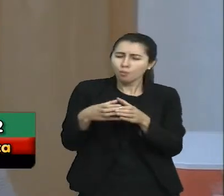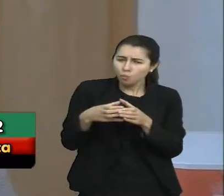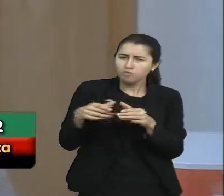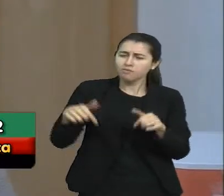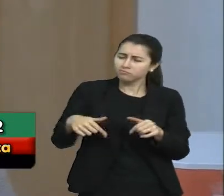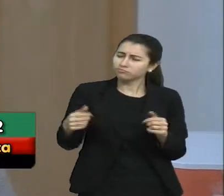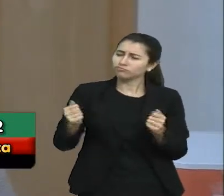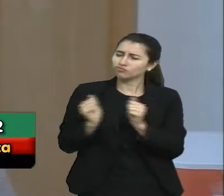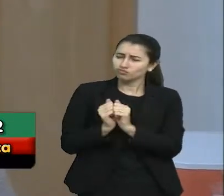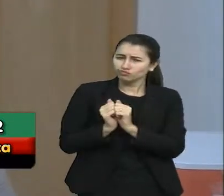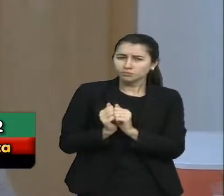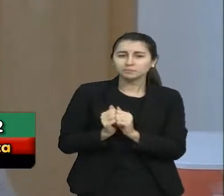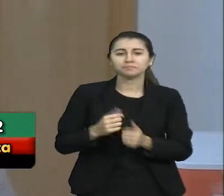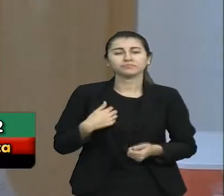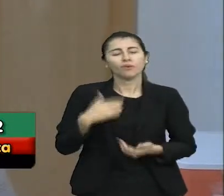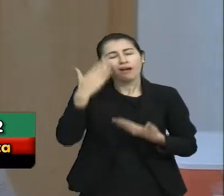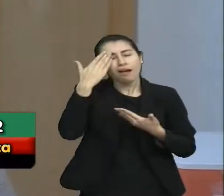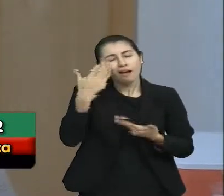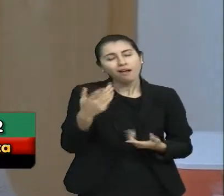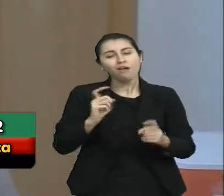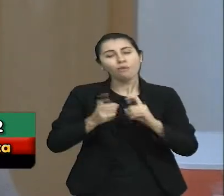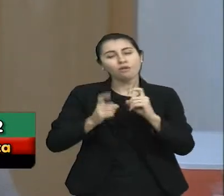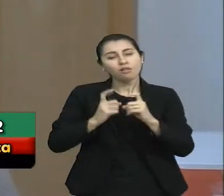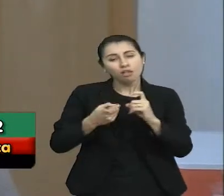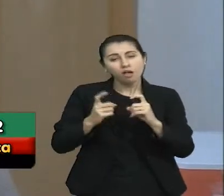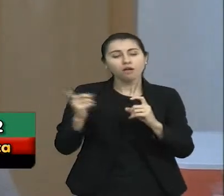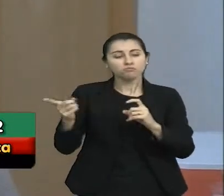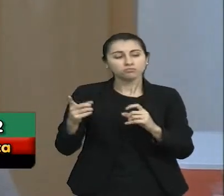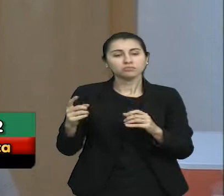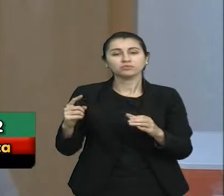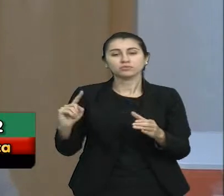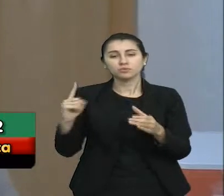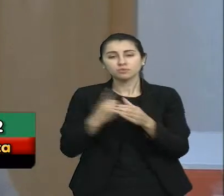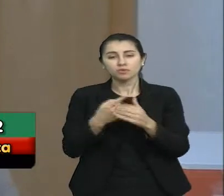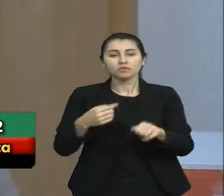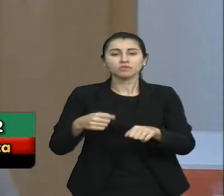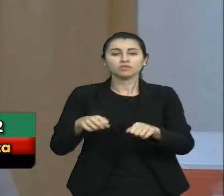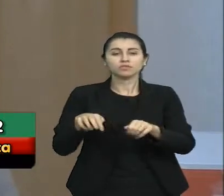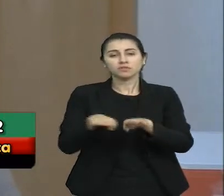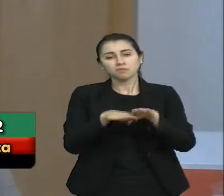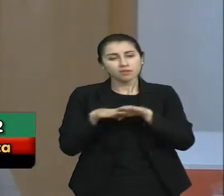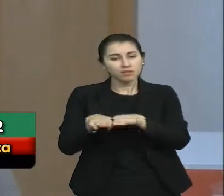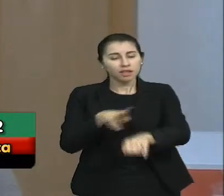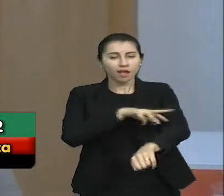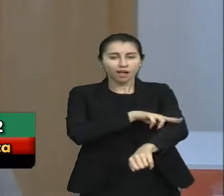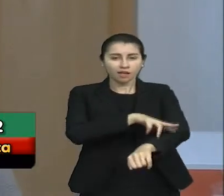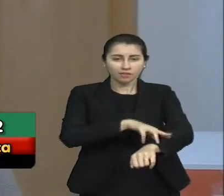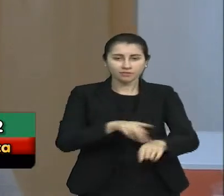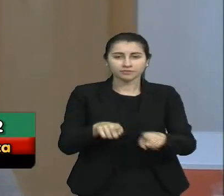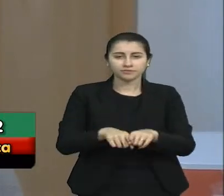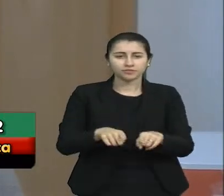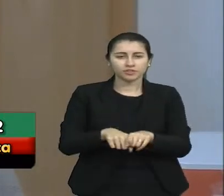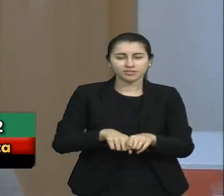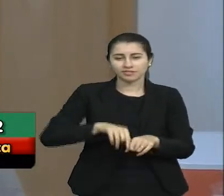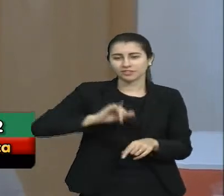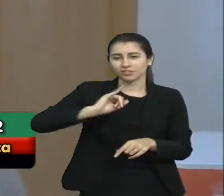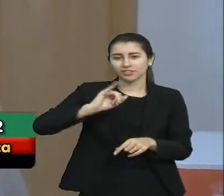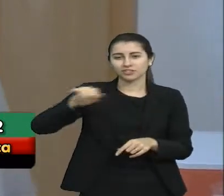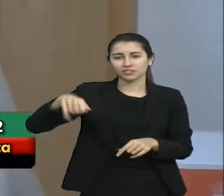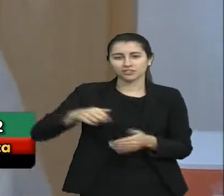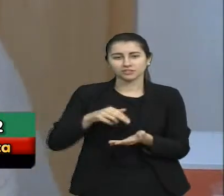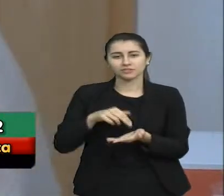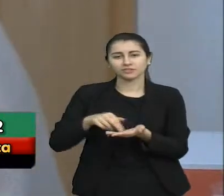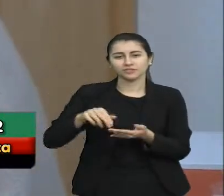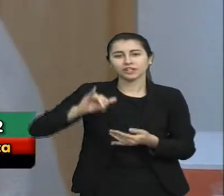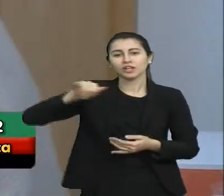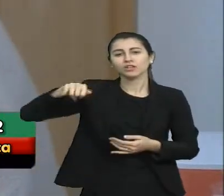Comissão de Políticas Afirmativas, Gênero e Raça, através dos vereadores Peleda Cândida e Juliana Tivoz, que nos ajudou a